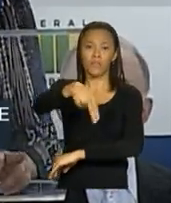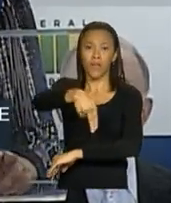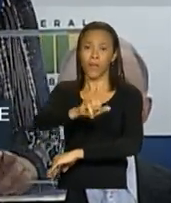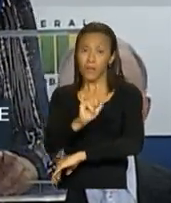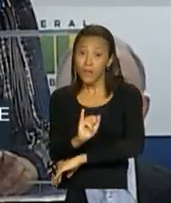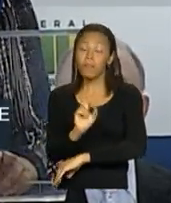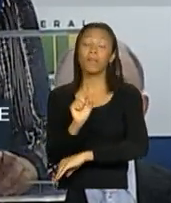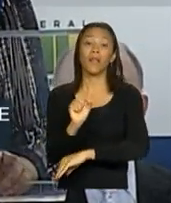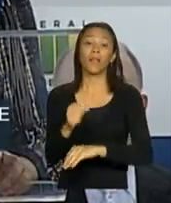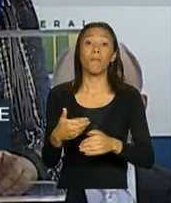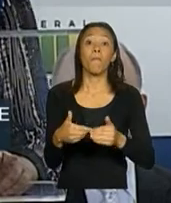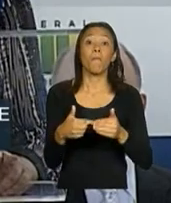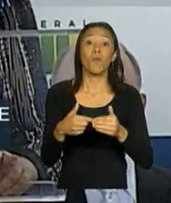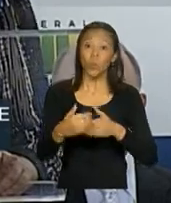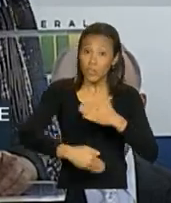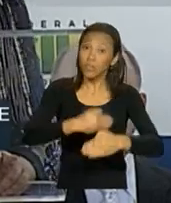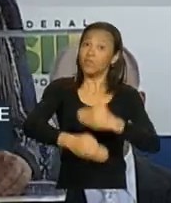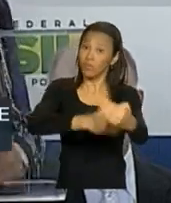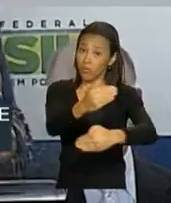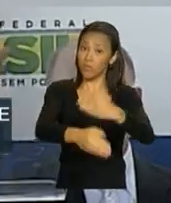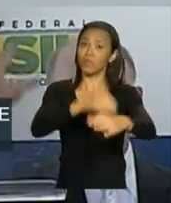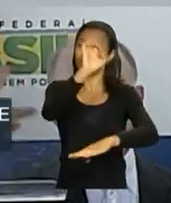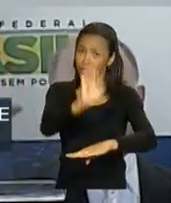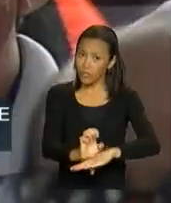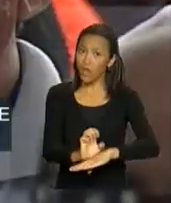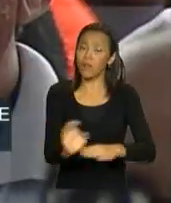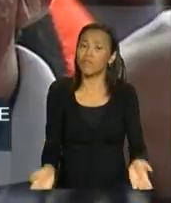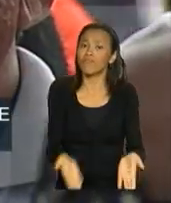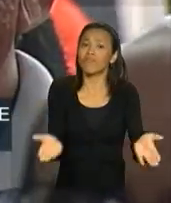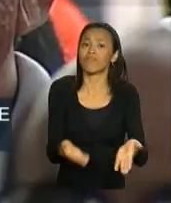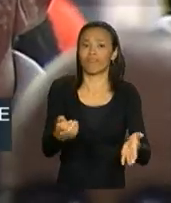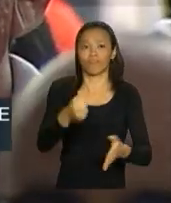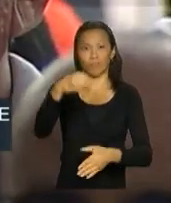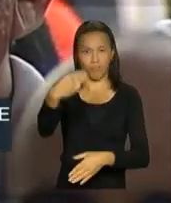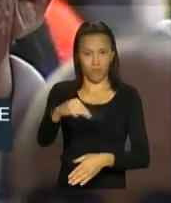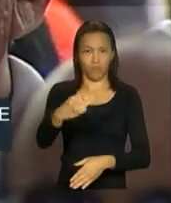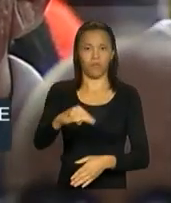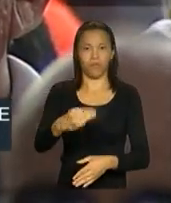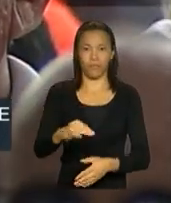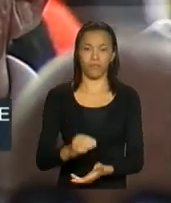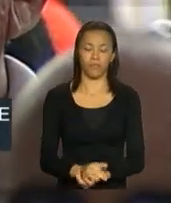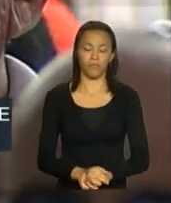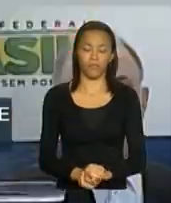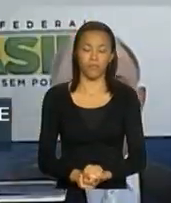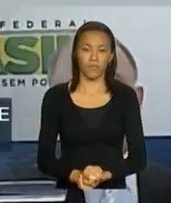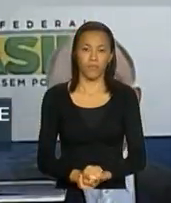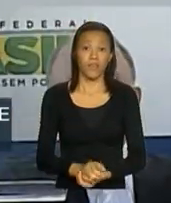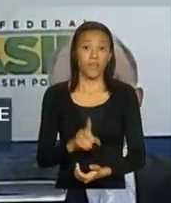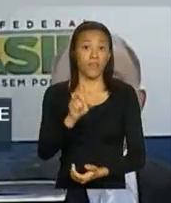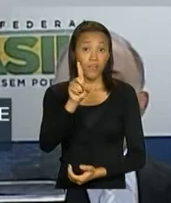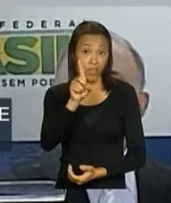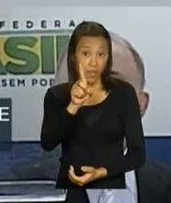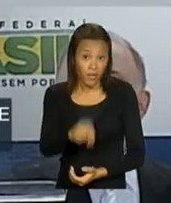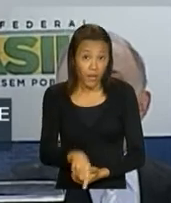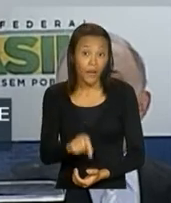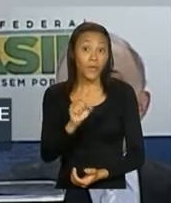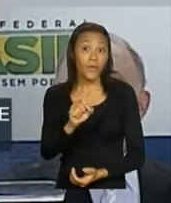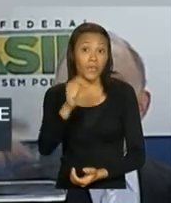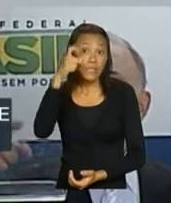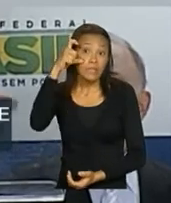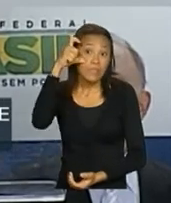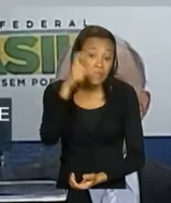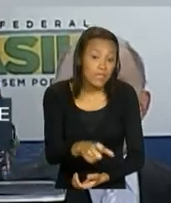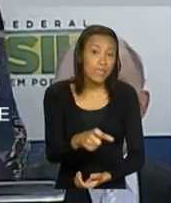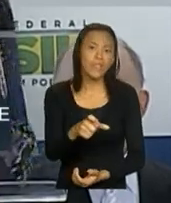ao crescimento do Estado do Maranhão que vem sendo o objeto de interesse